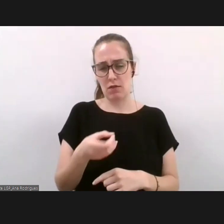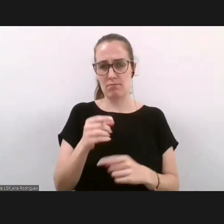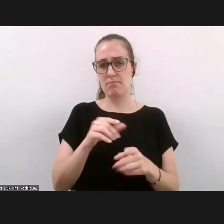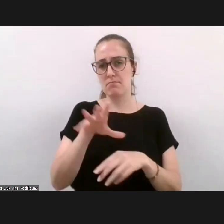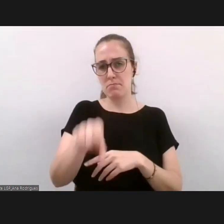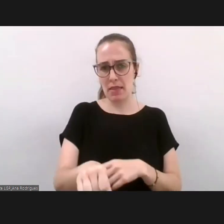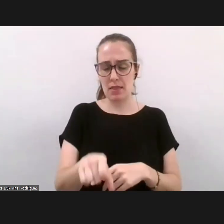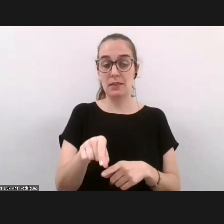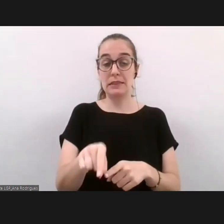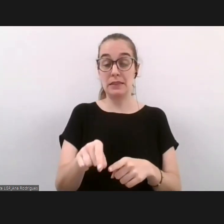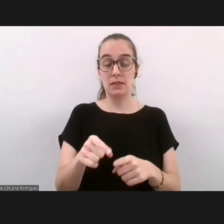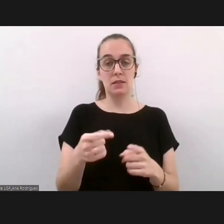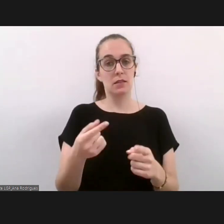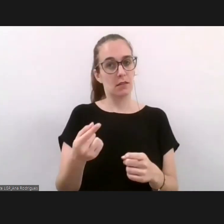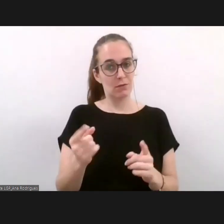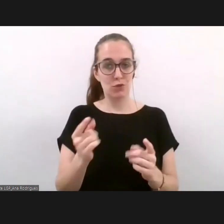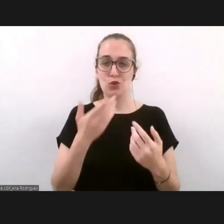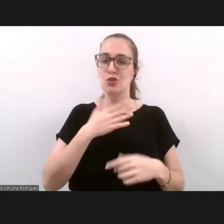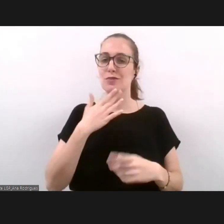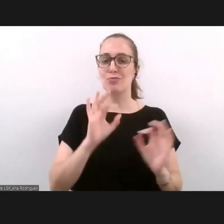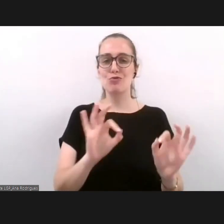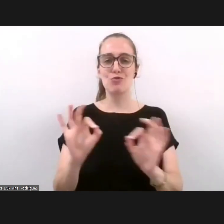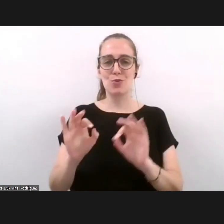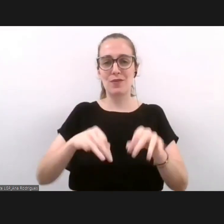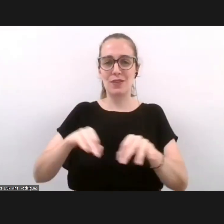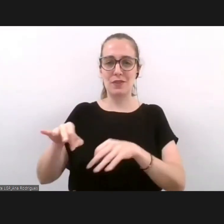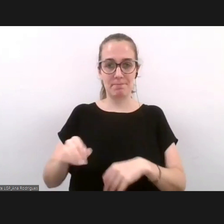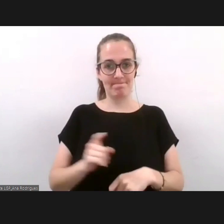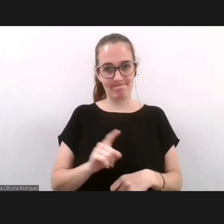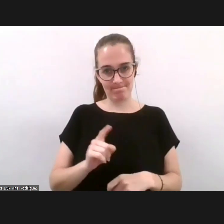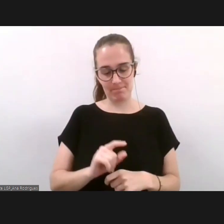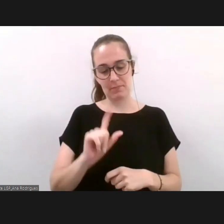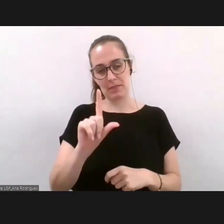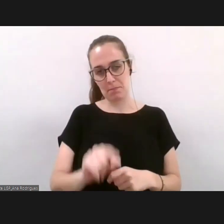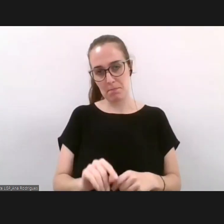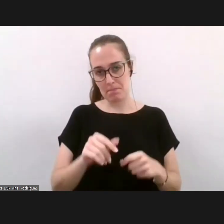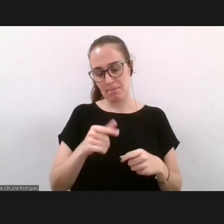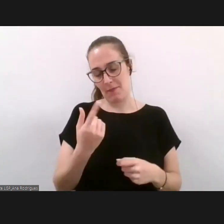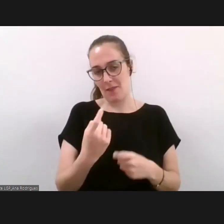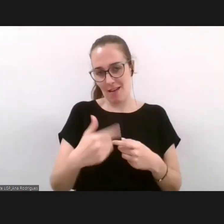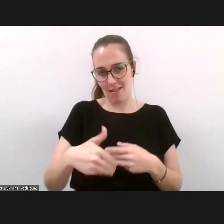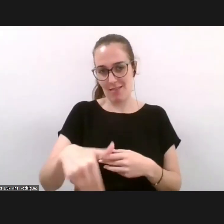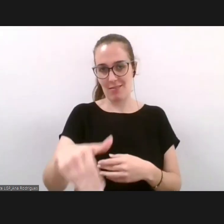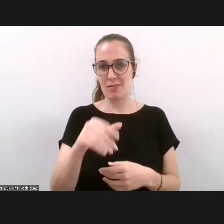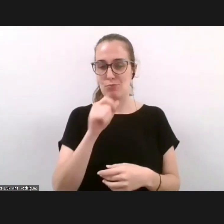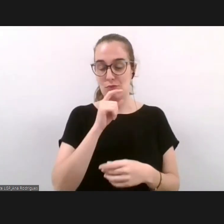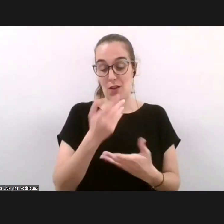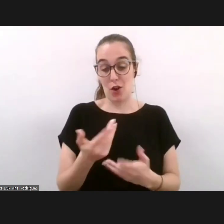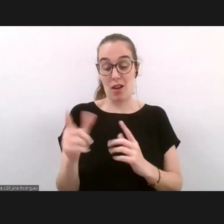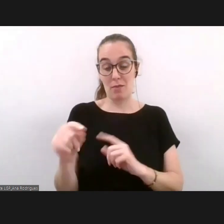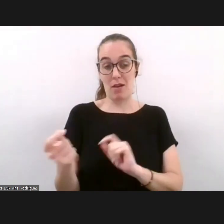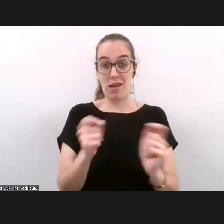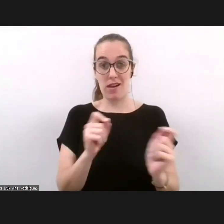Não esgota todos os desafios essenciais para as nossas sociedades. Aliás, como saberão, está em discussão a